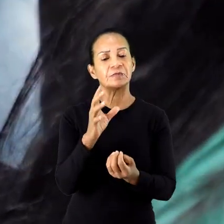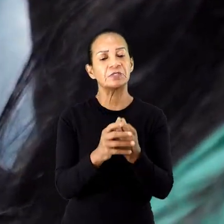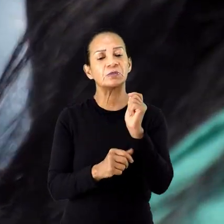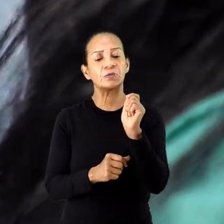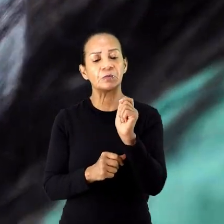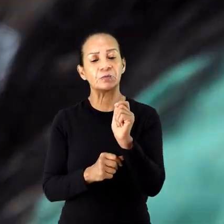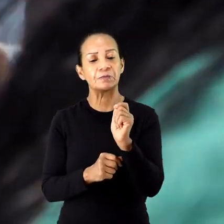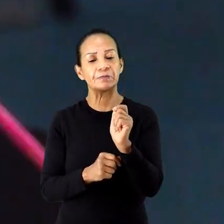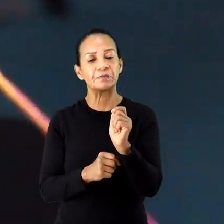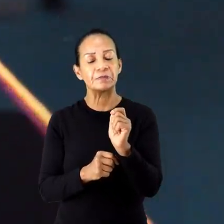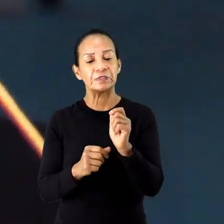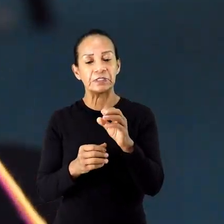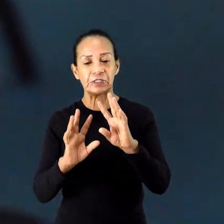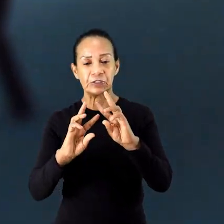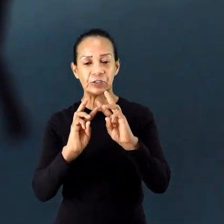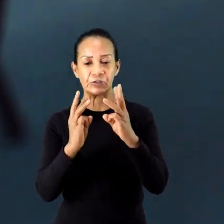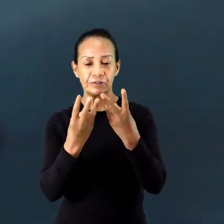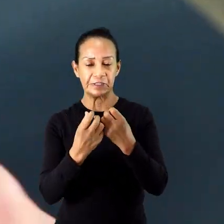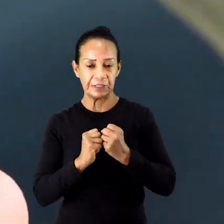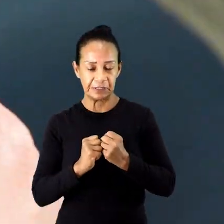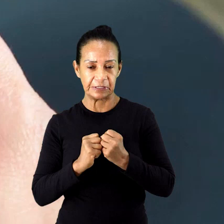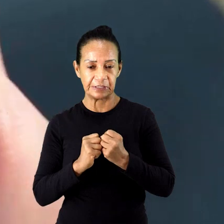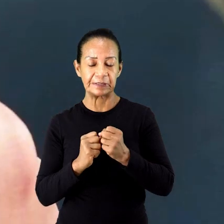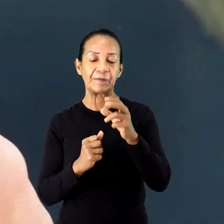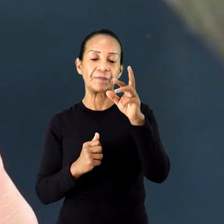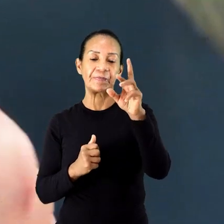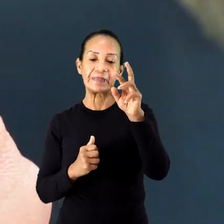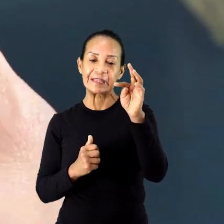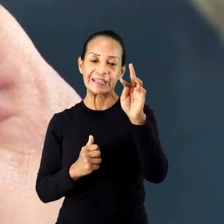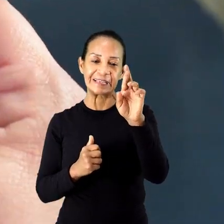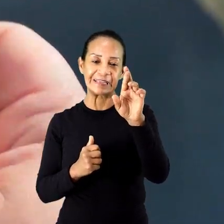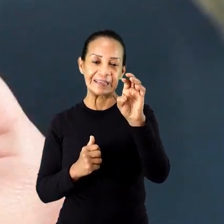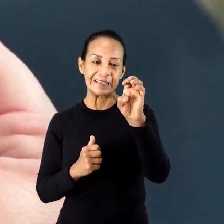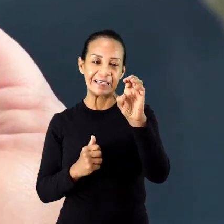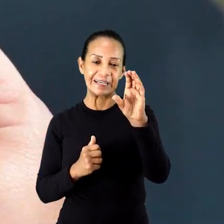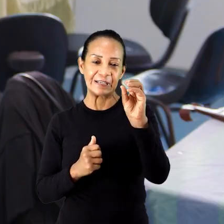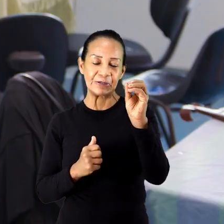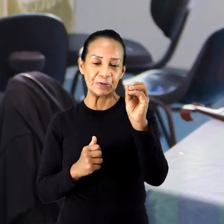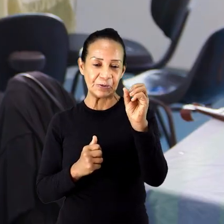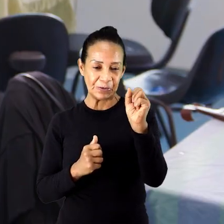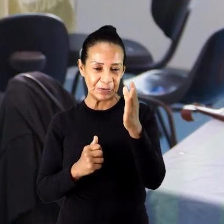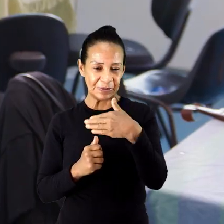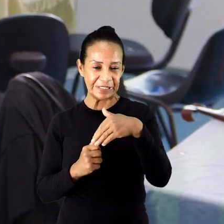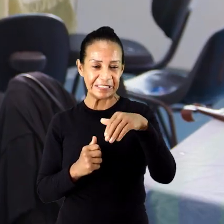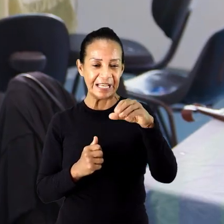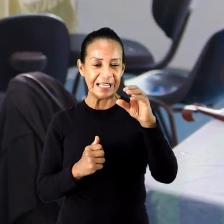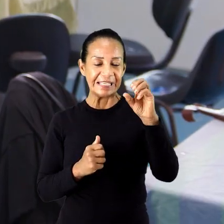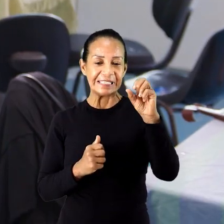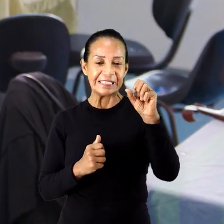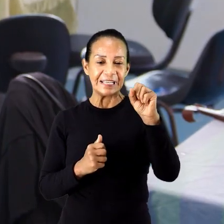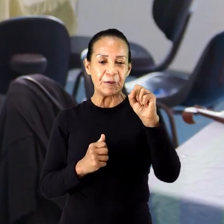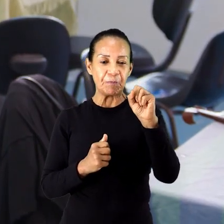e o nome surgiu a partir das oficinas com o coletivo Treco, Saladas e Bonecos. E aí eles começaram a montar